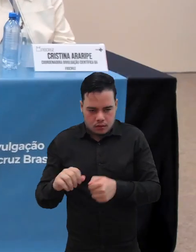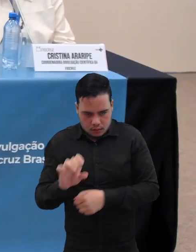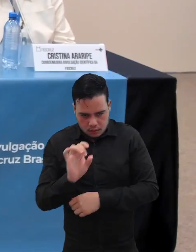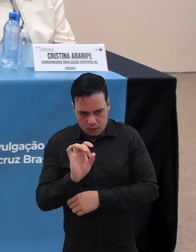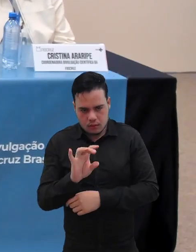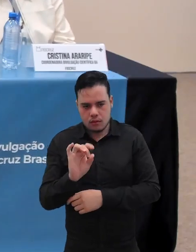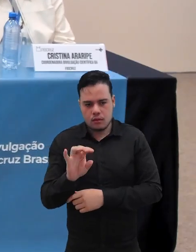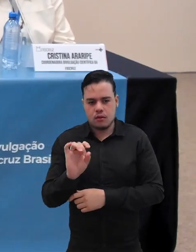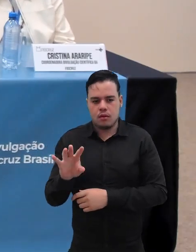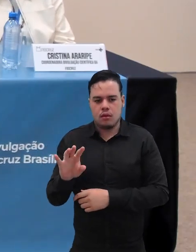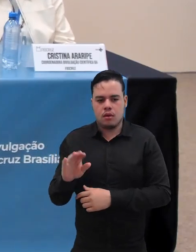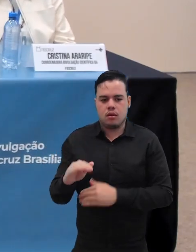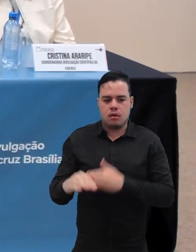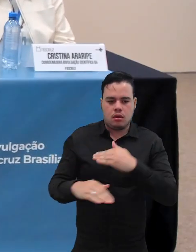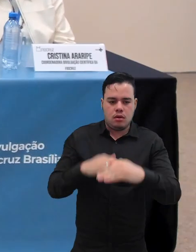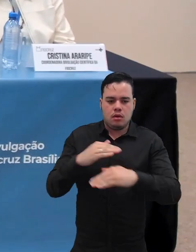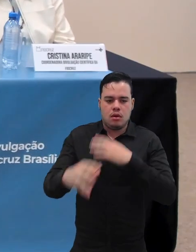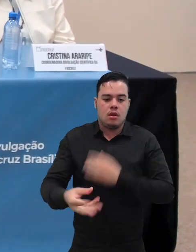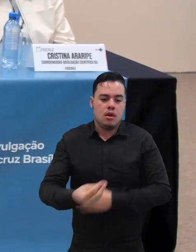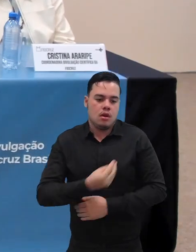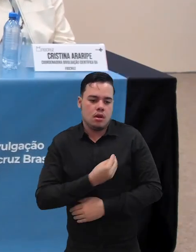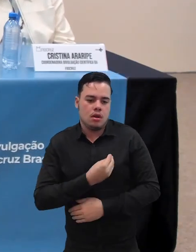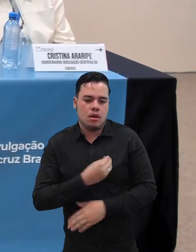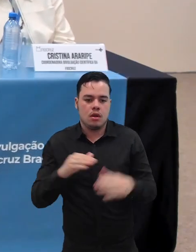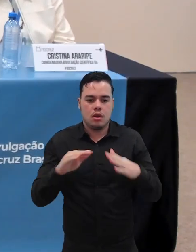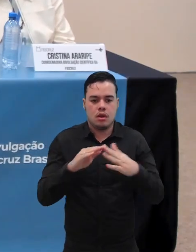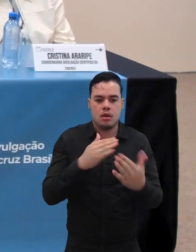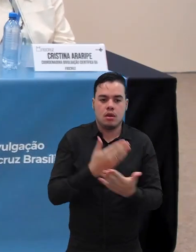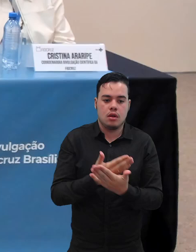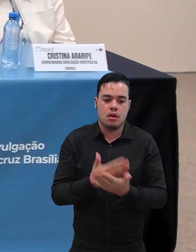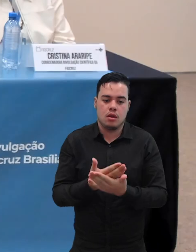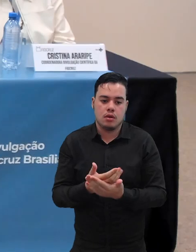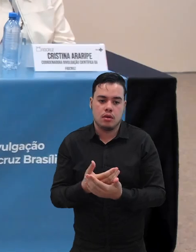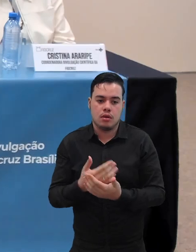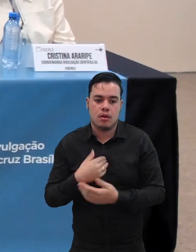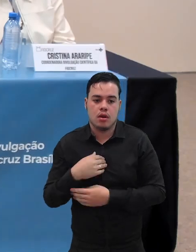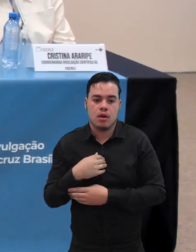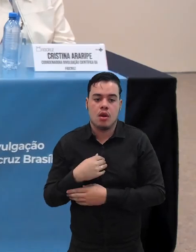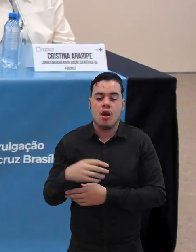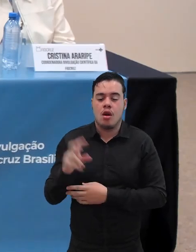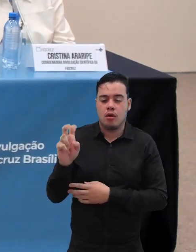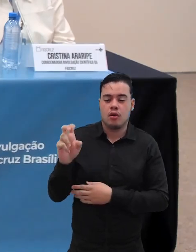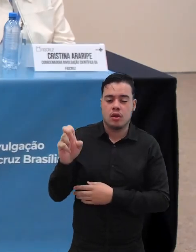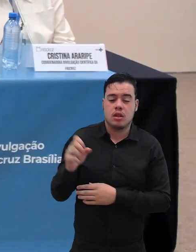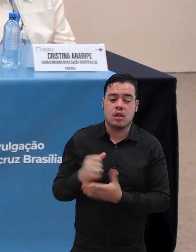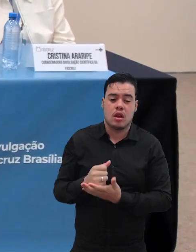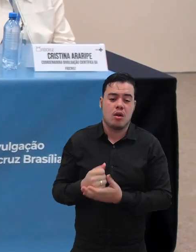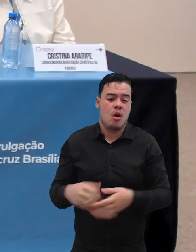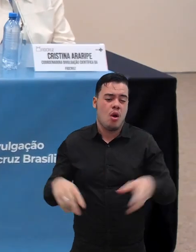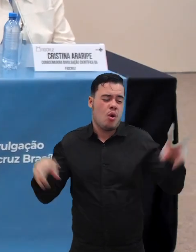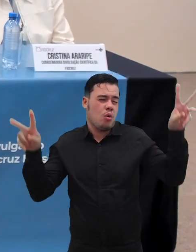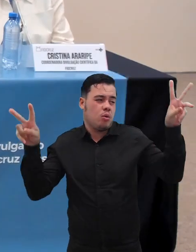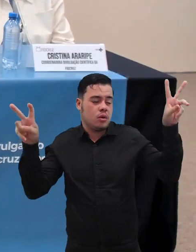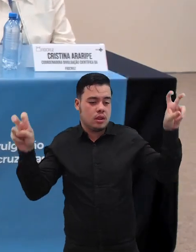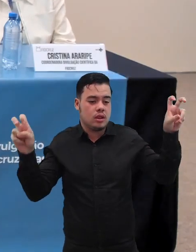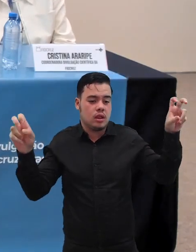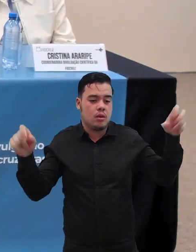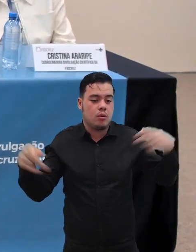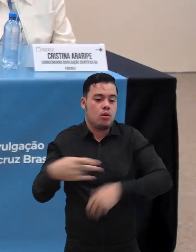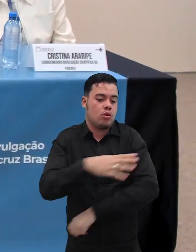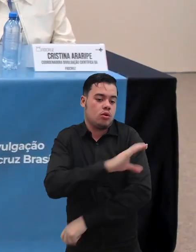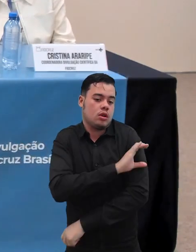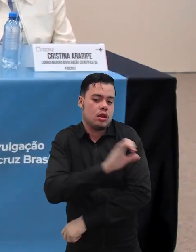vez mais, e a partir da presença nas escolas. Eu vou citar um exemplo, e aí que também foi coordenado por